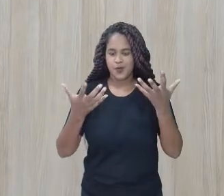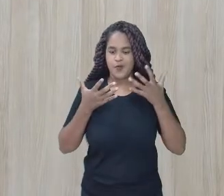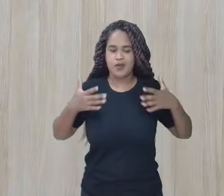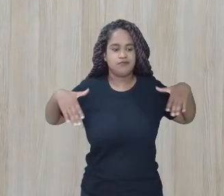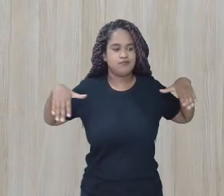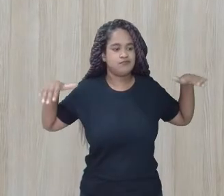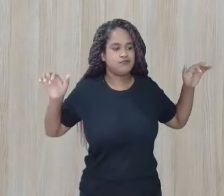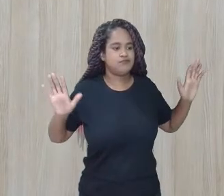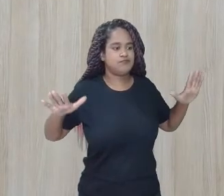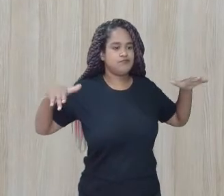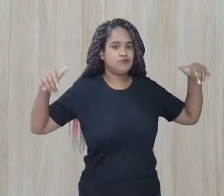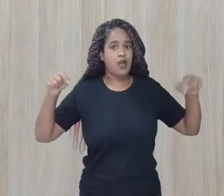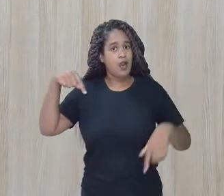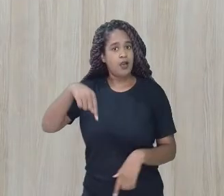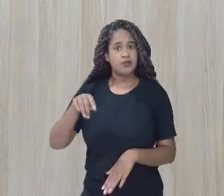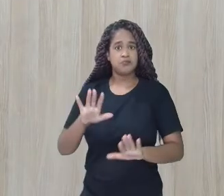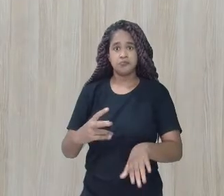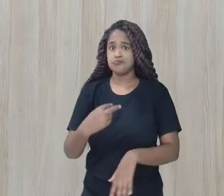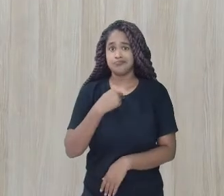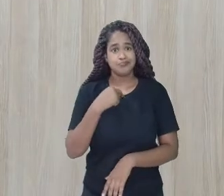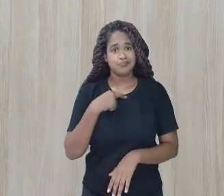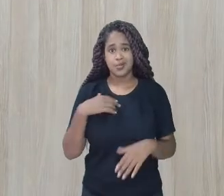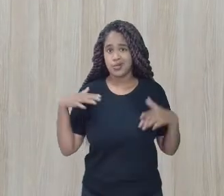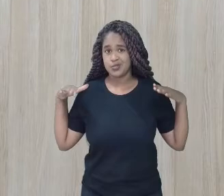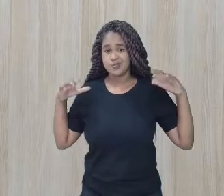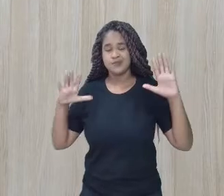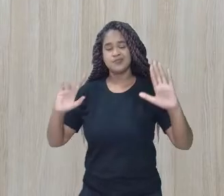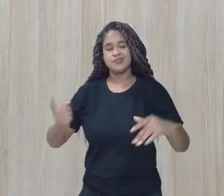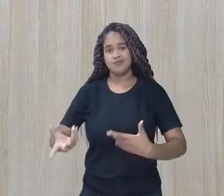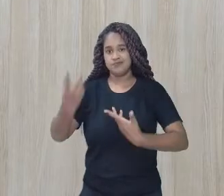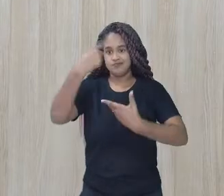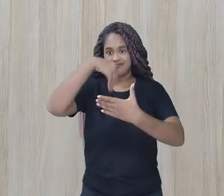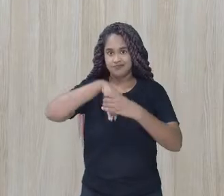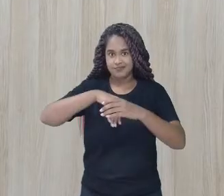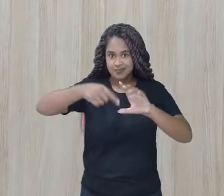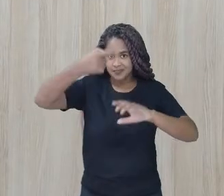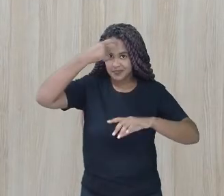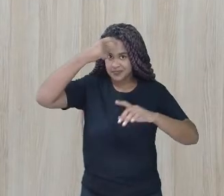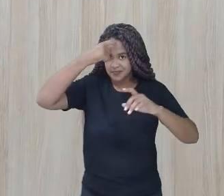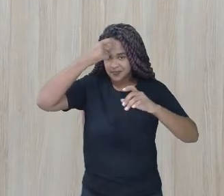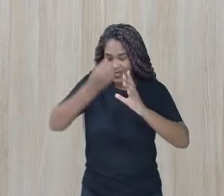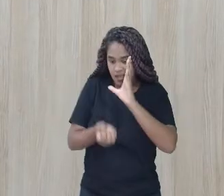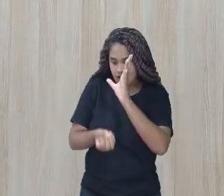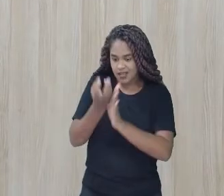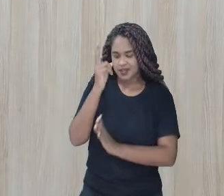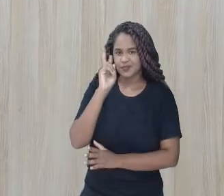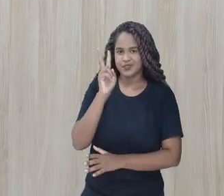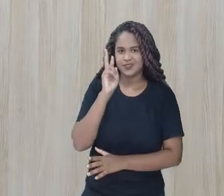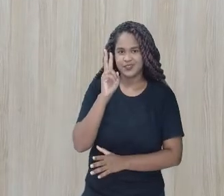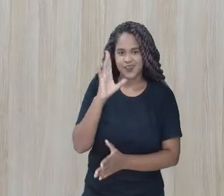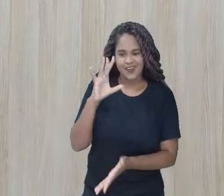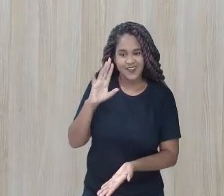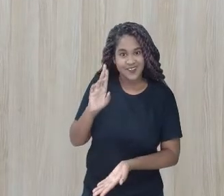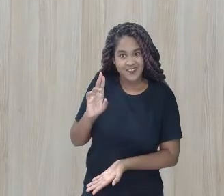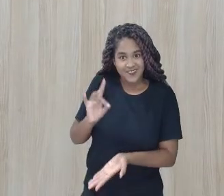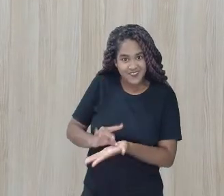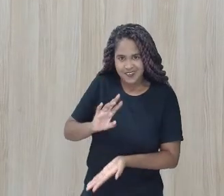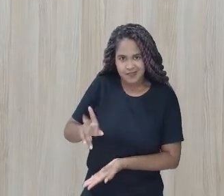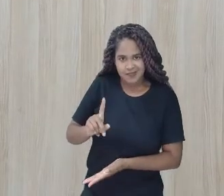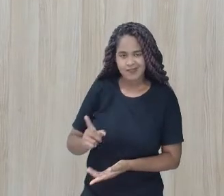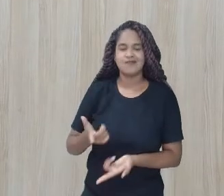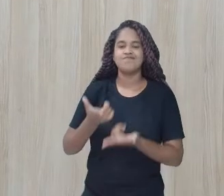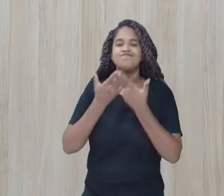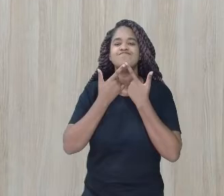aqui nessa aula, mas eu não posso voar. Então, eu crio uma história de ficção para dar conta desse meu desejo de